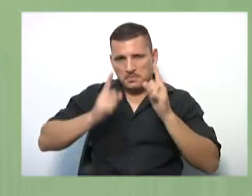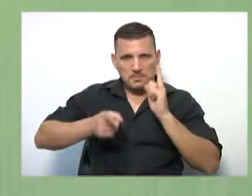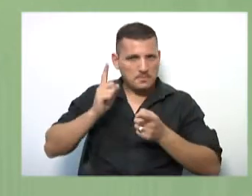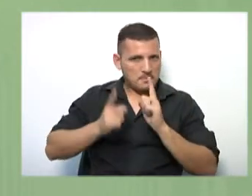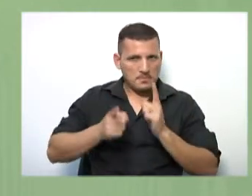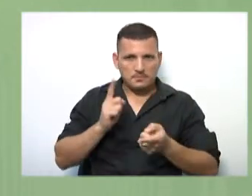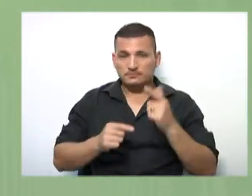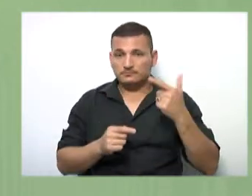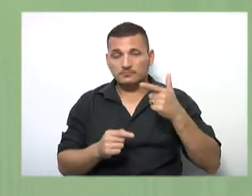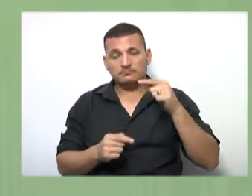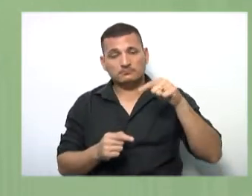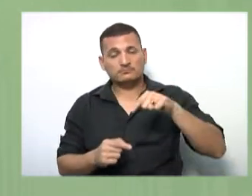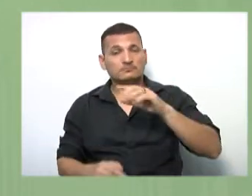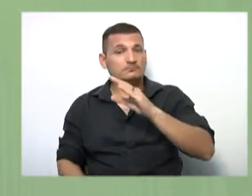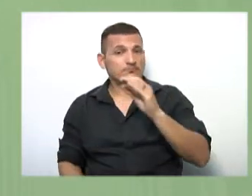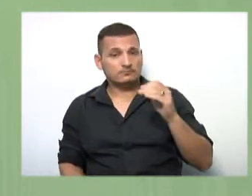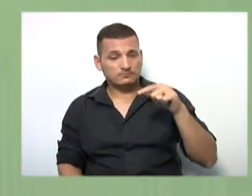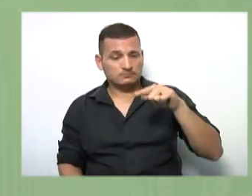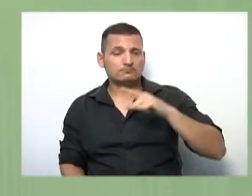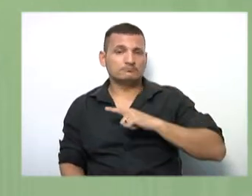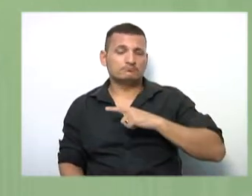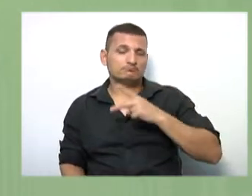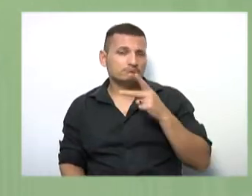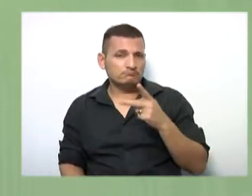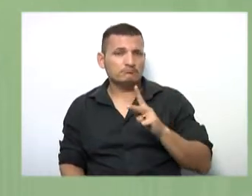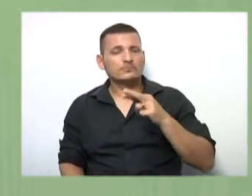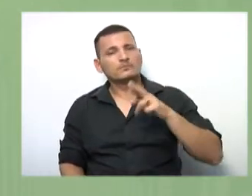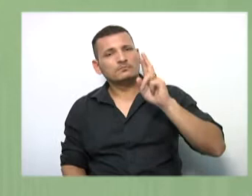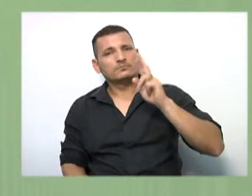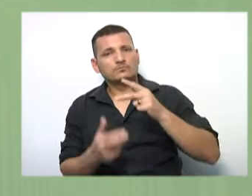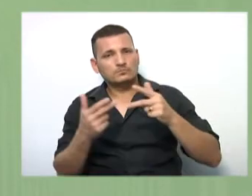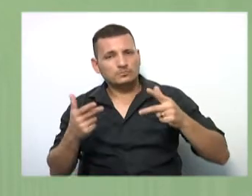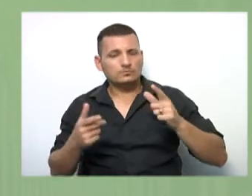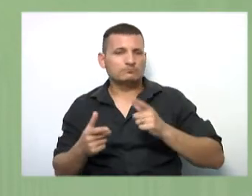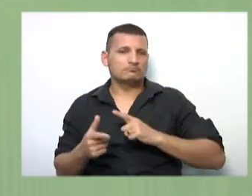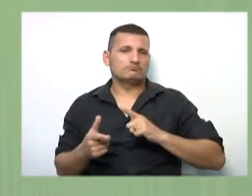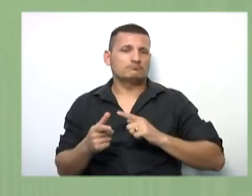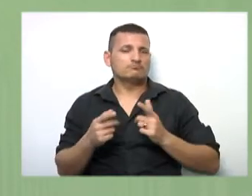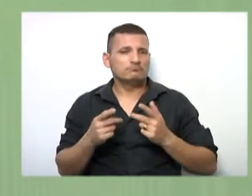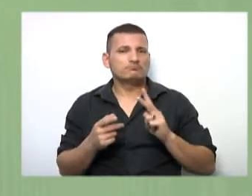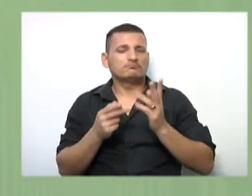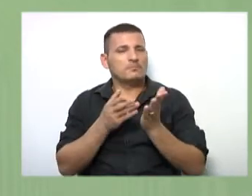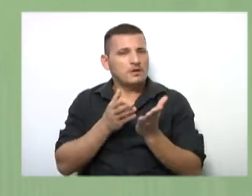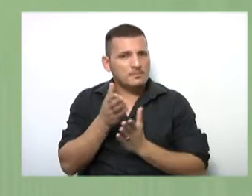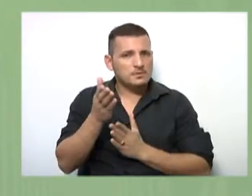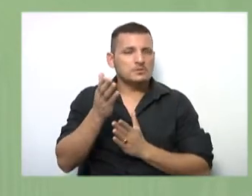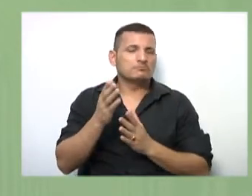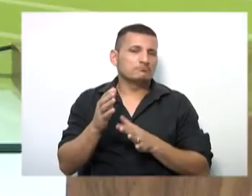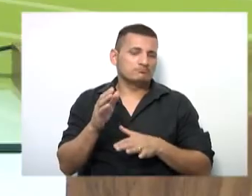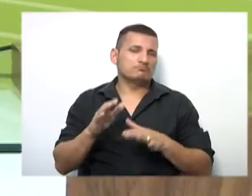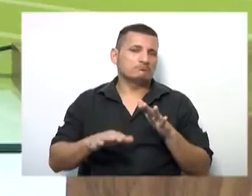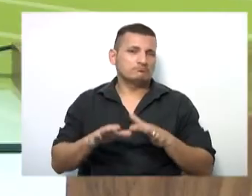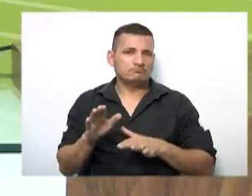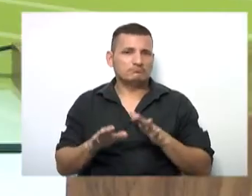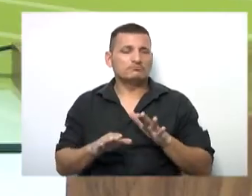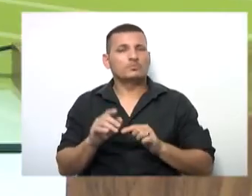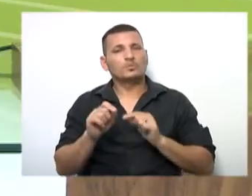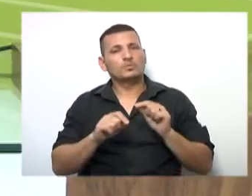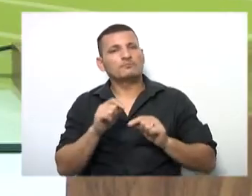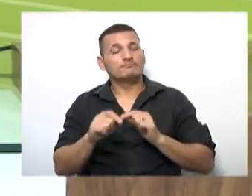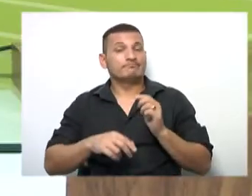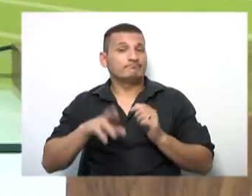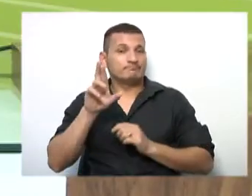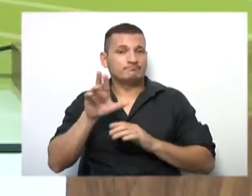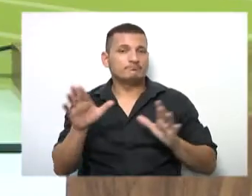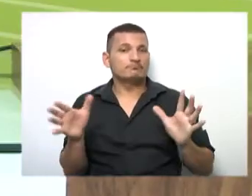própria instituição encontra os seus caminhos, a empresa encontra as decisões que ela vai ter que tomar de acordo com o que foi acordado